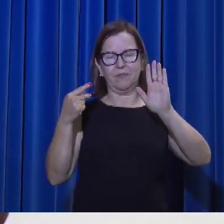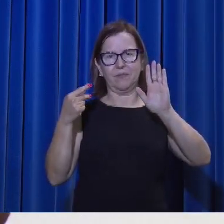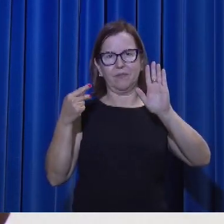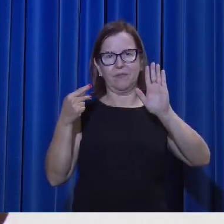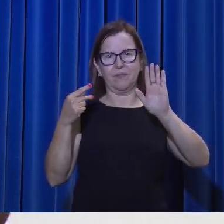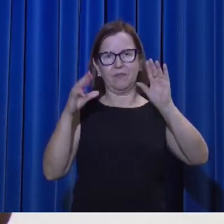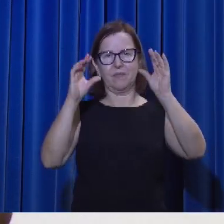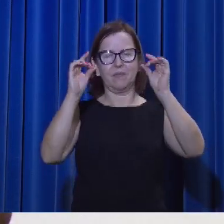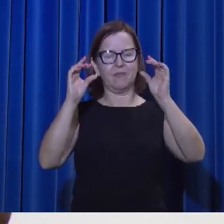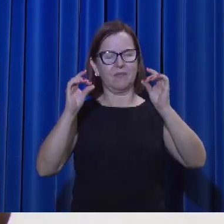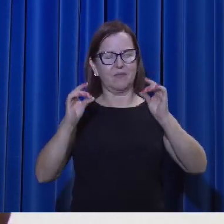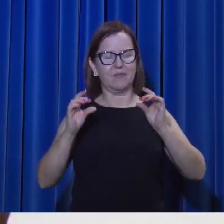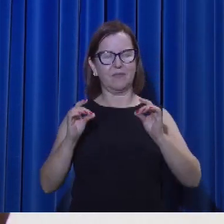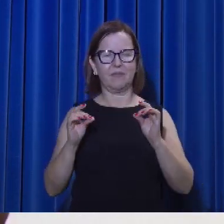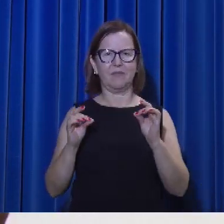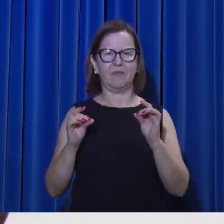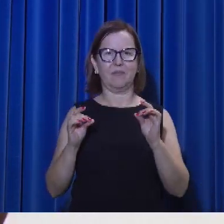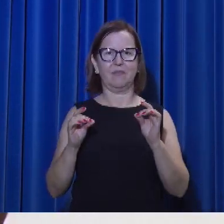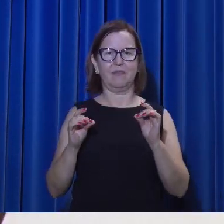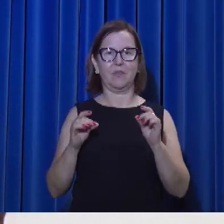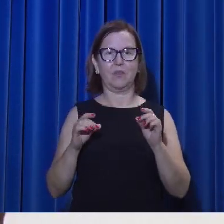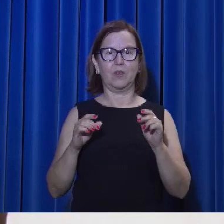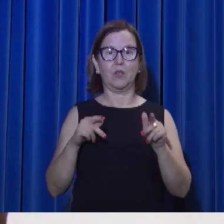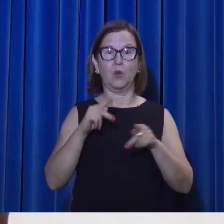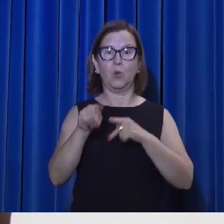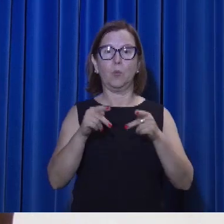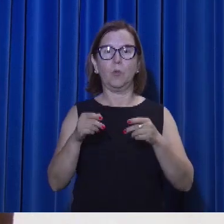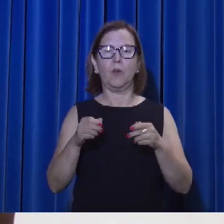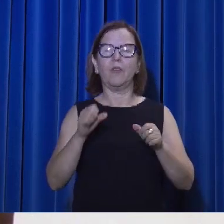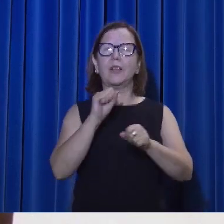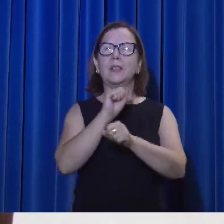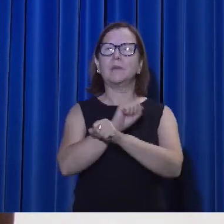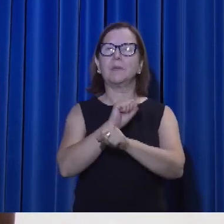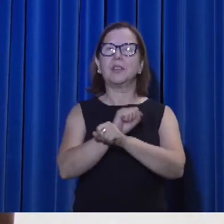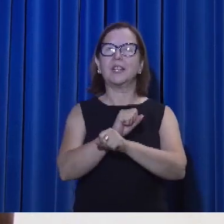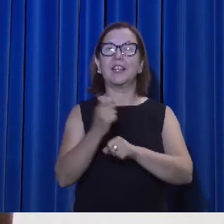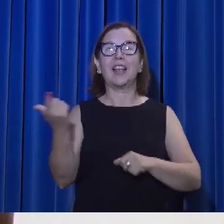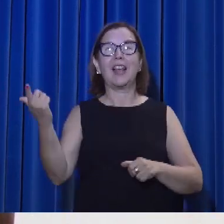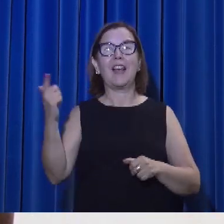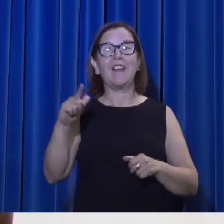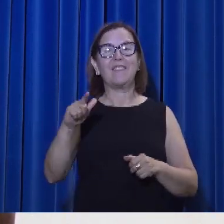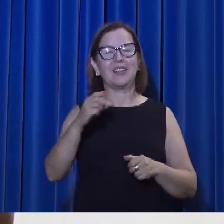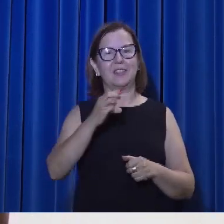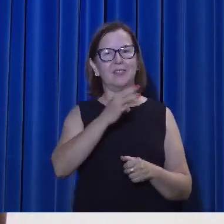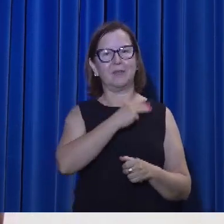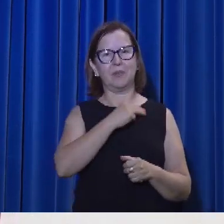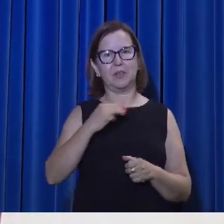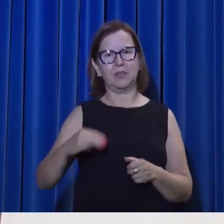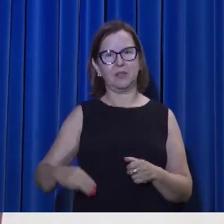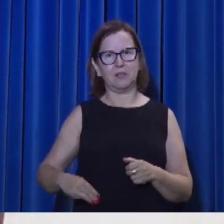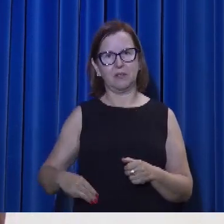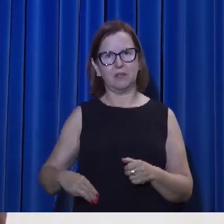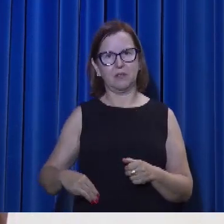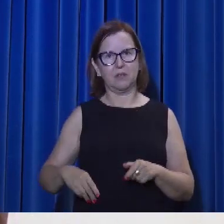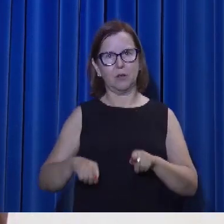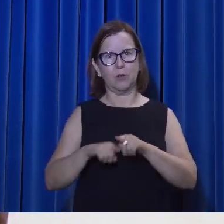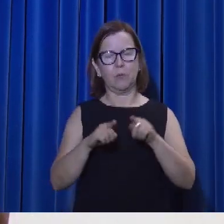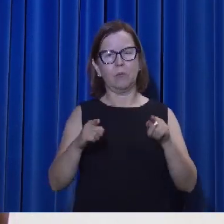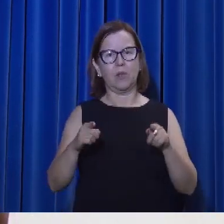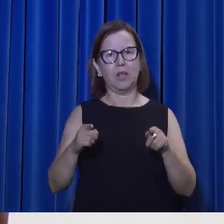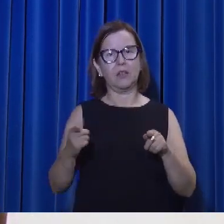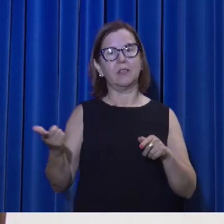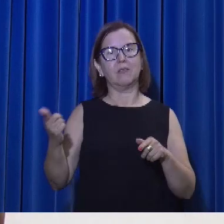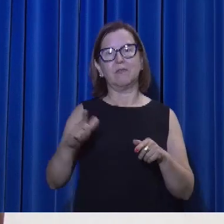Detalhadamente. Era o povo que esperava a vinda do Messias. E quando ele veio, eles